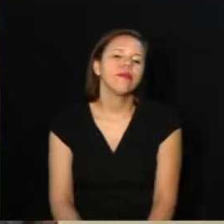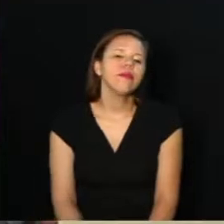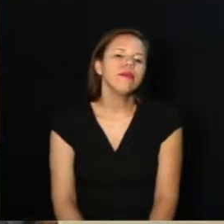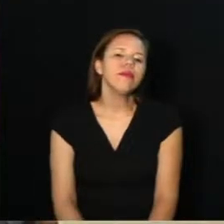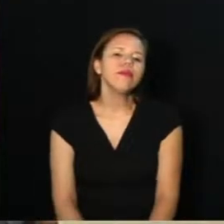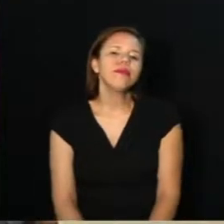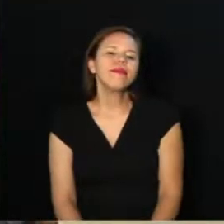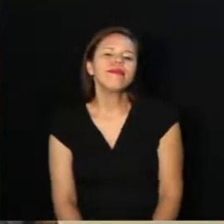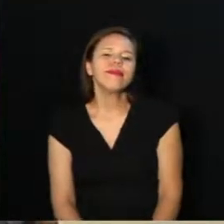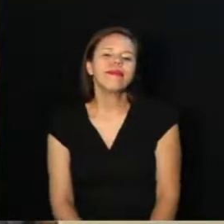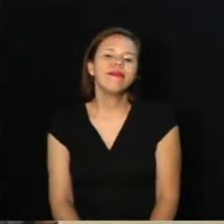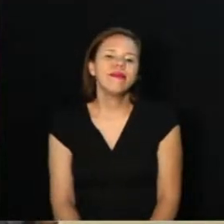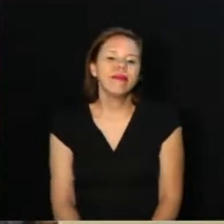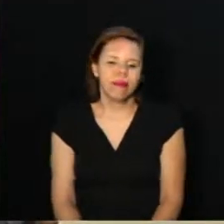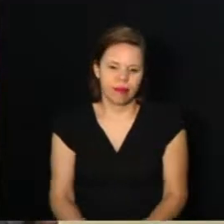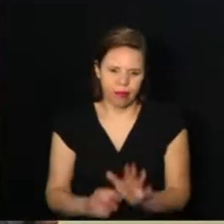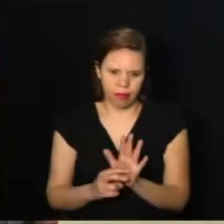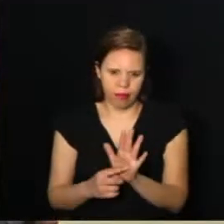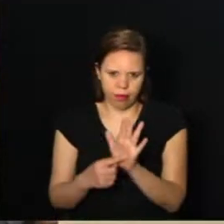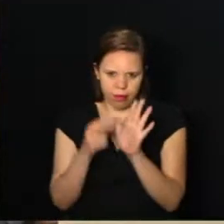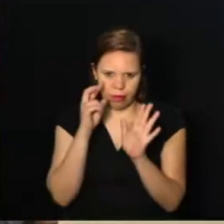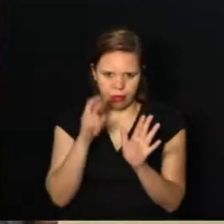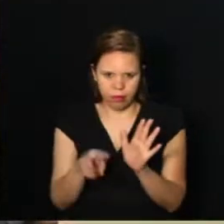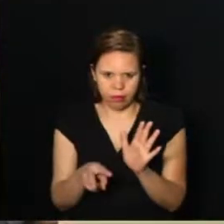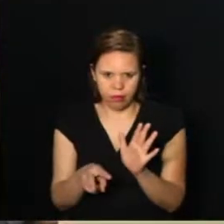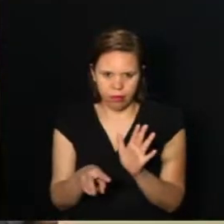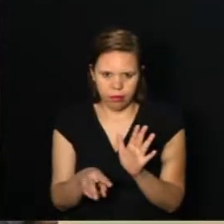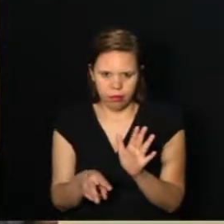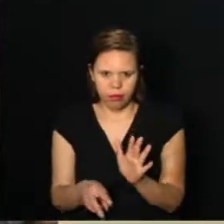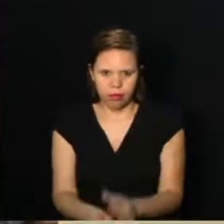Vocês estão vendo a ponteira?